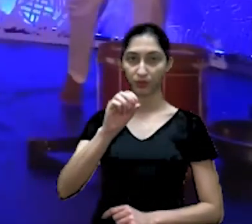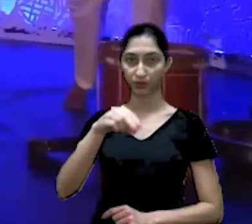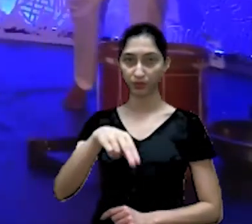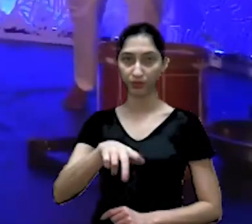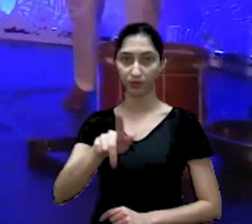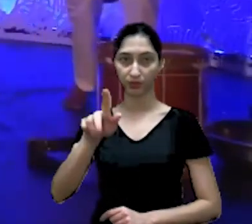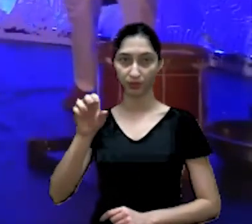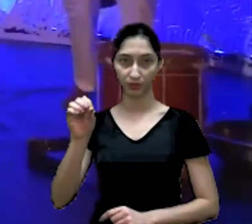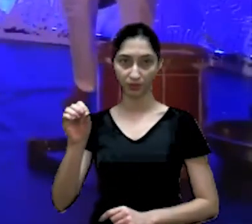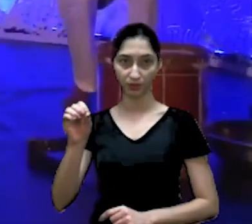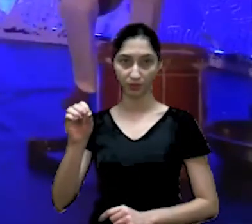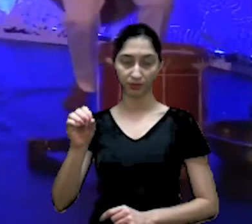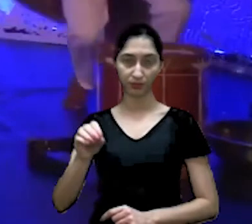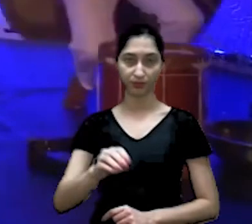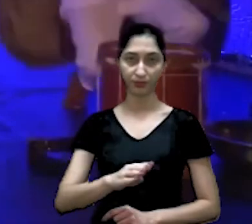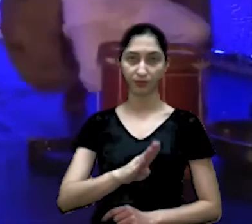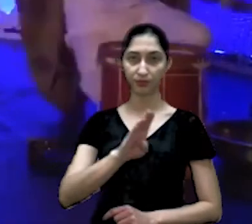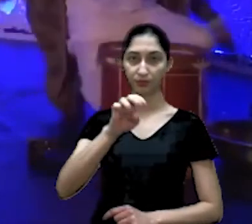Benguela,